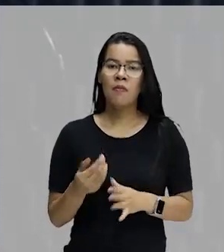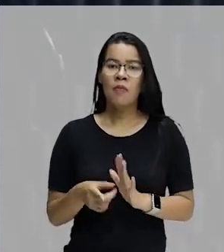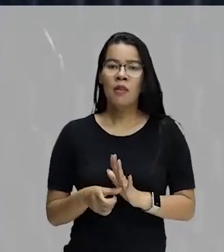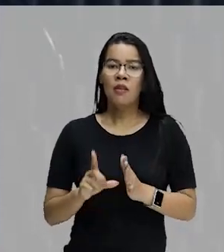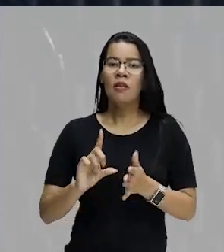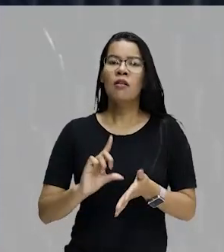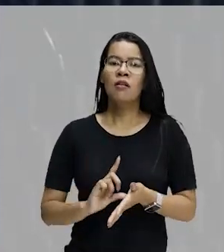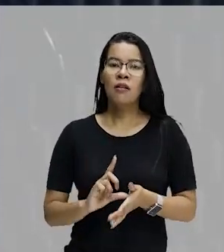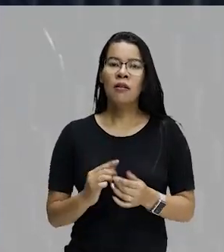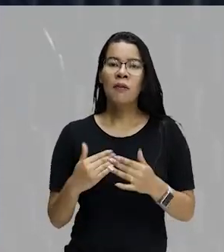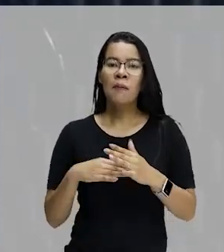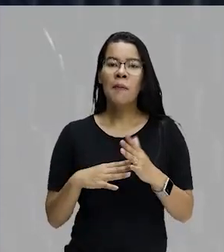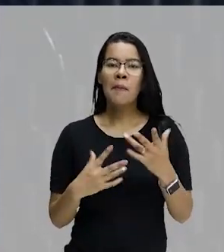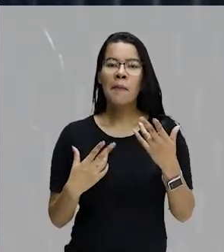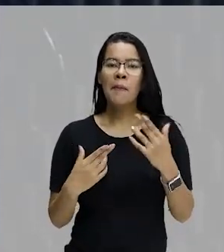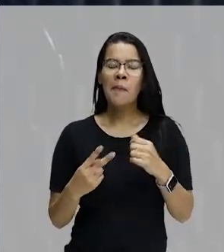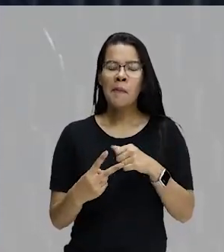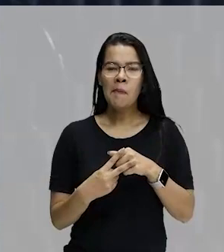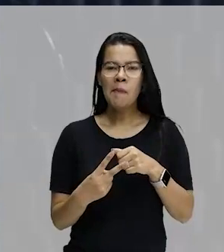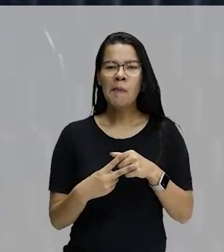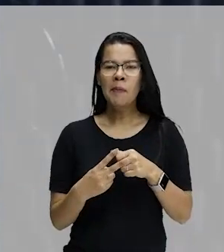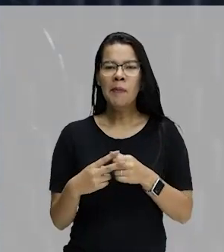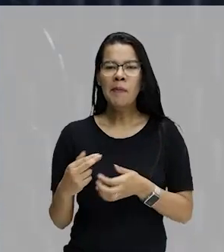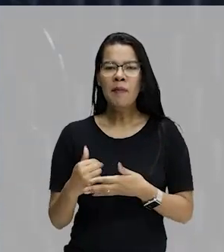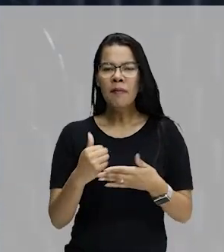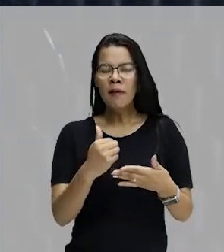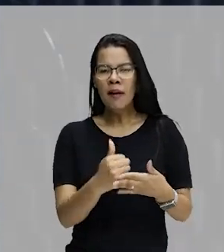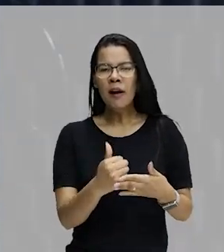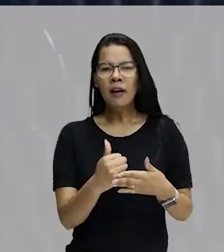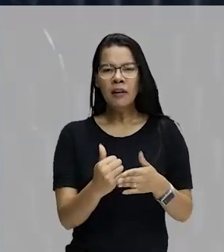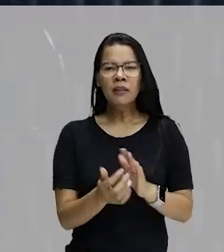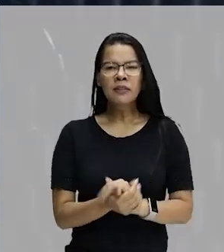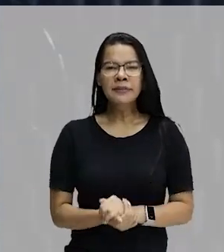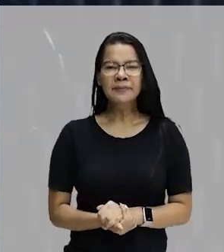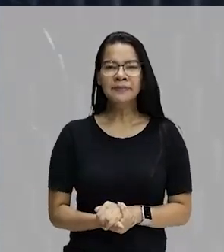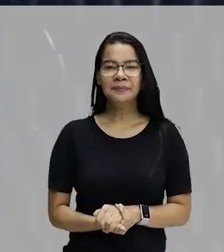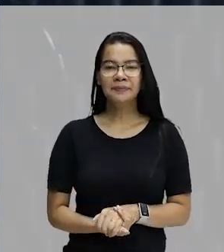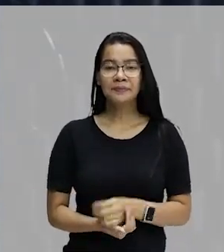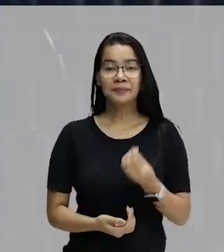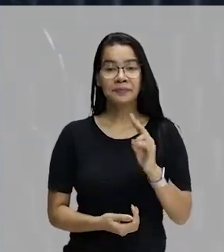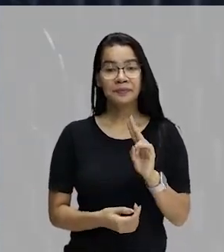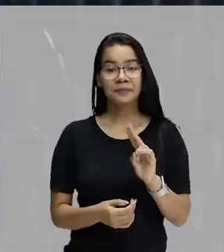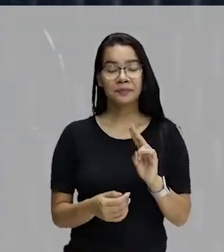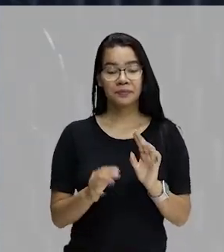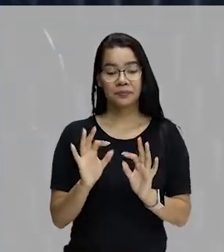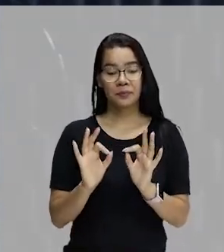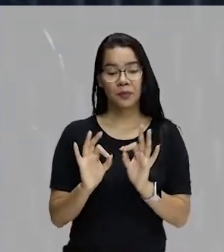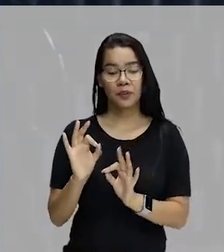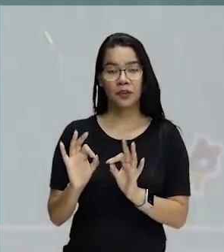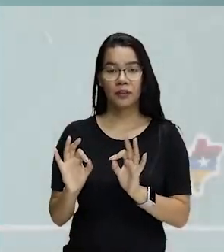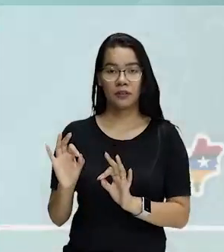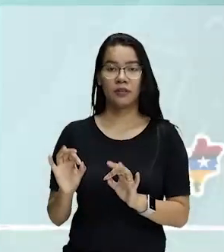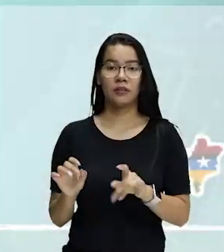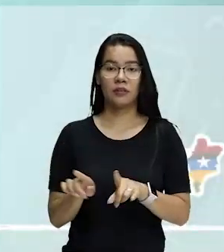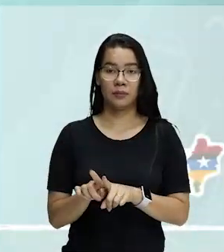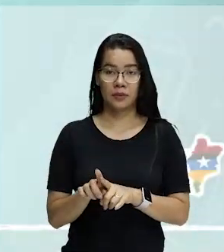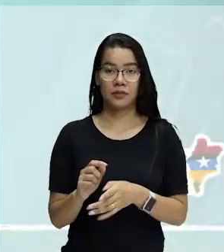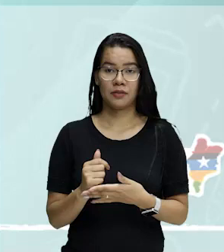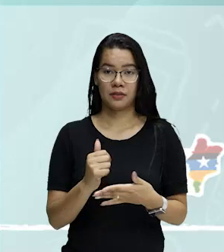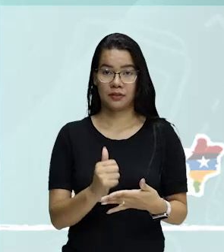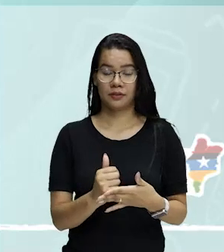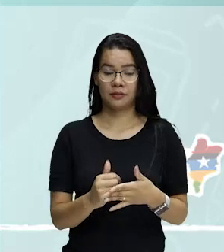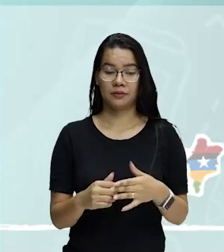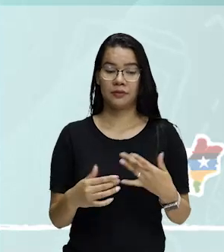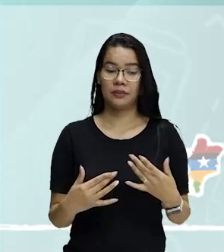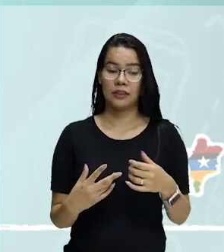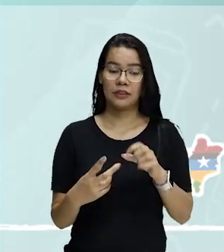mesmo dos verbos auxiliares, que são os helping verbs, ou os verbos modais, que também são verbos auxiliares.